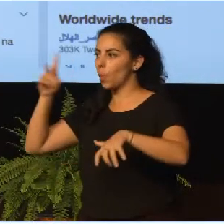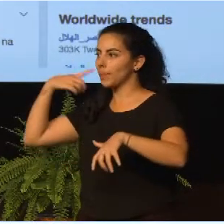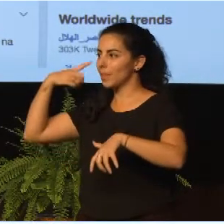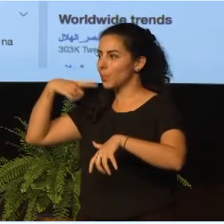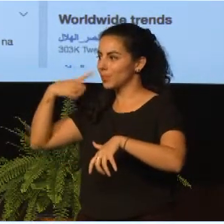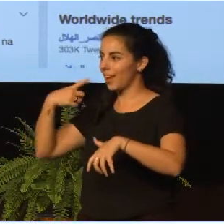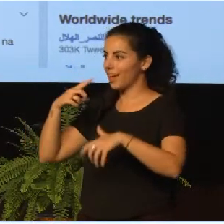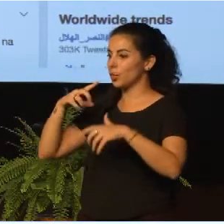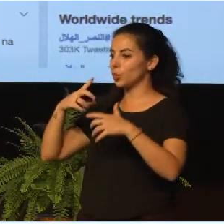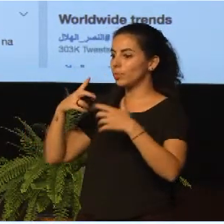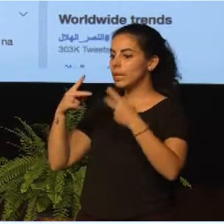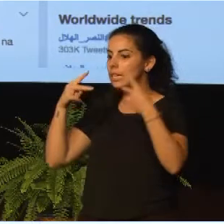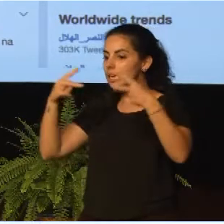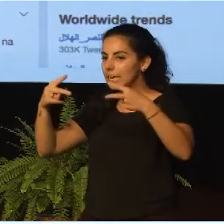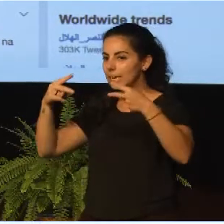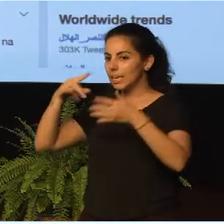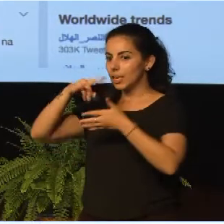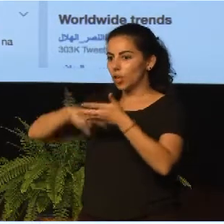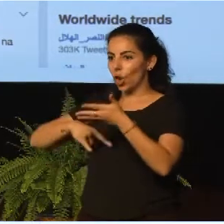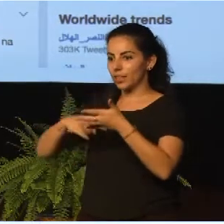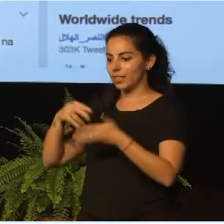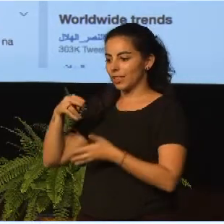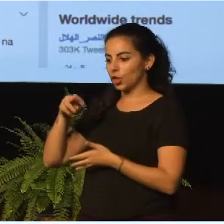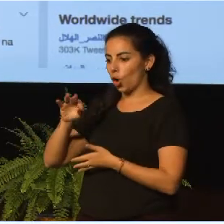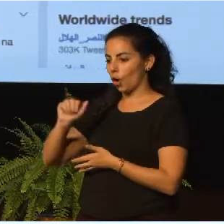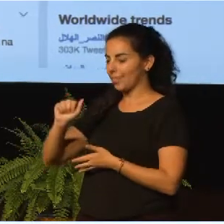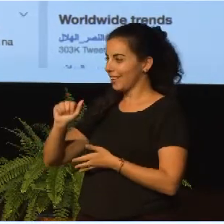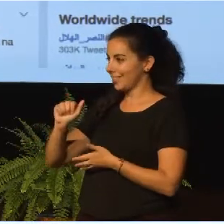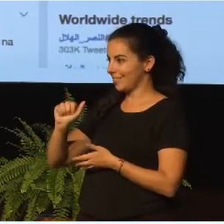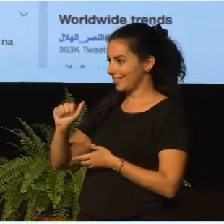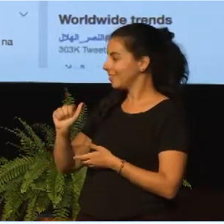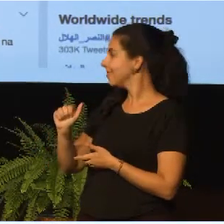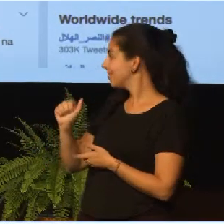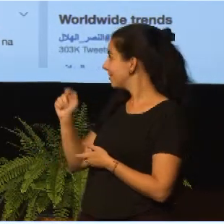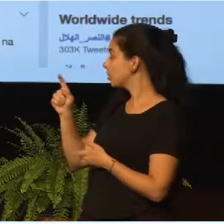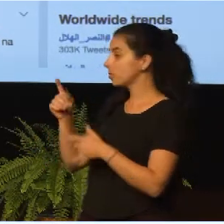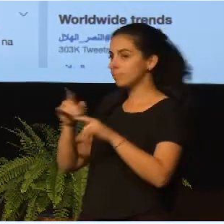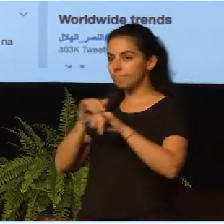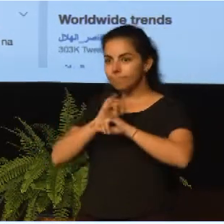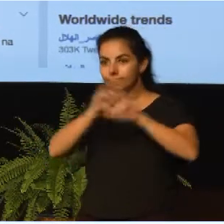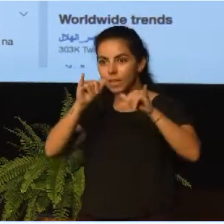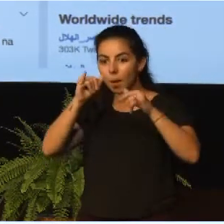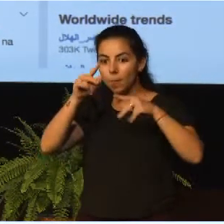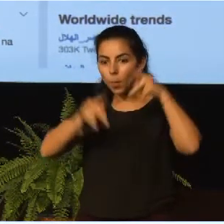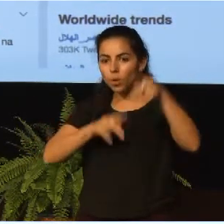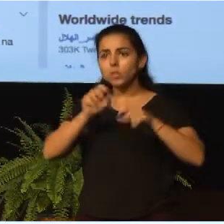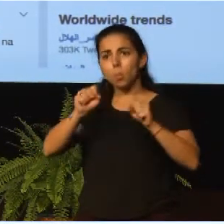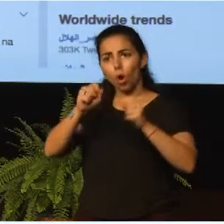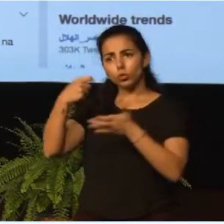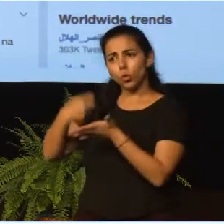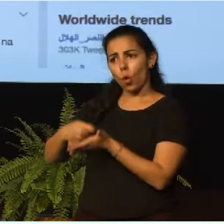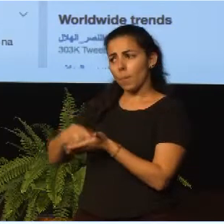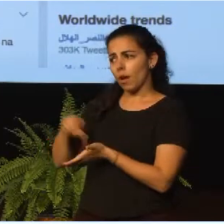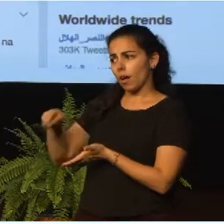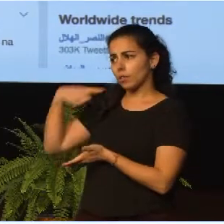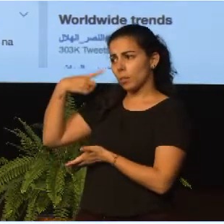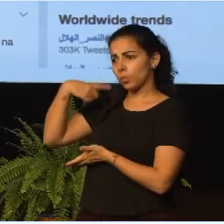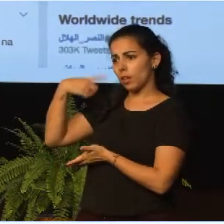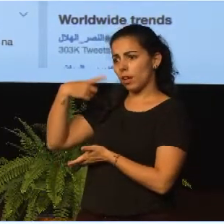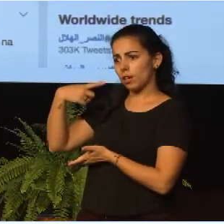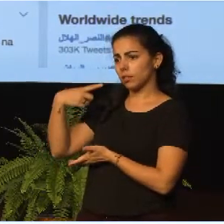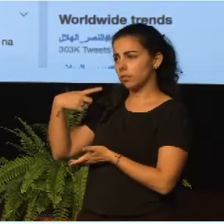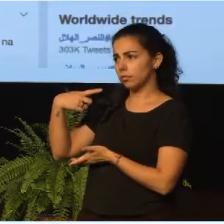link para aquela nota. Então, o que a gente estava fazendo? A gente estava dando ferramenta para a população cobrar um deputado. Sabe aquela história do cobrem